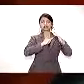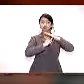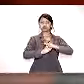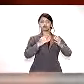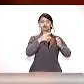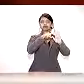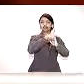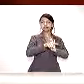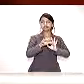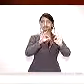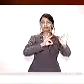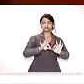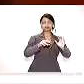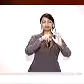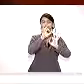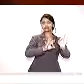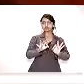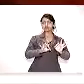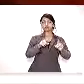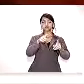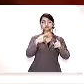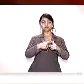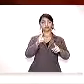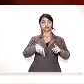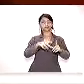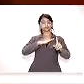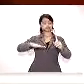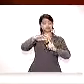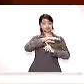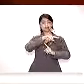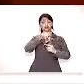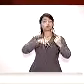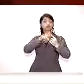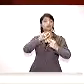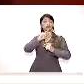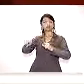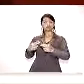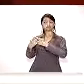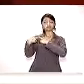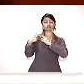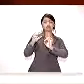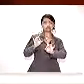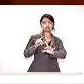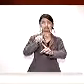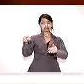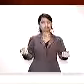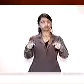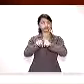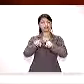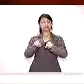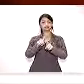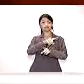e análise projetos e parcerias sovera objetivando a cooperação técnica entre os pares mediante a